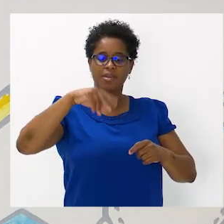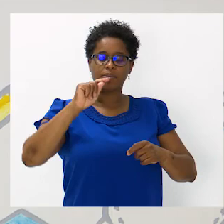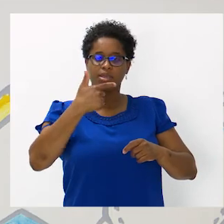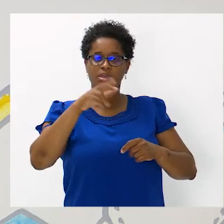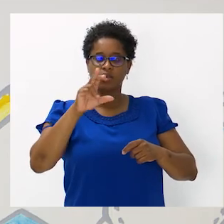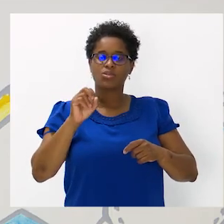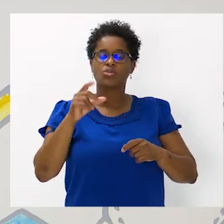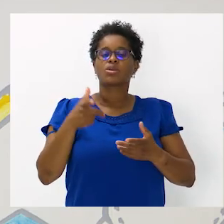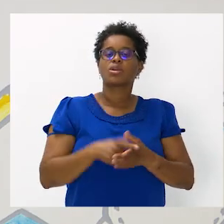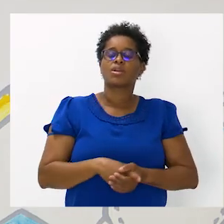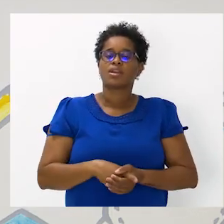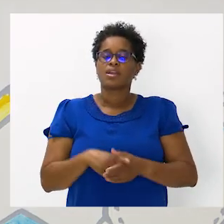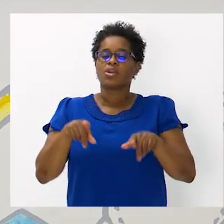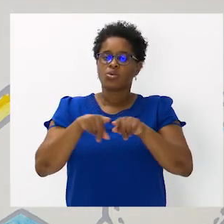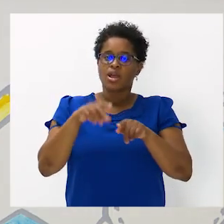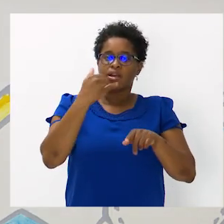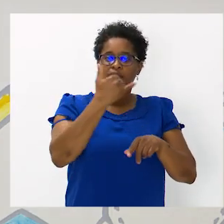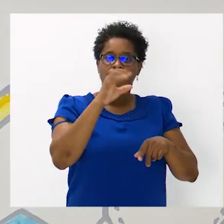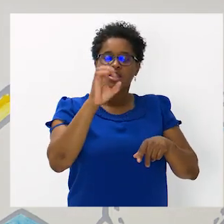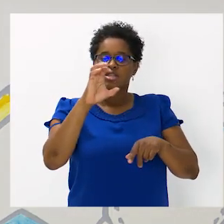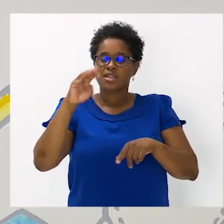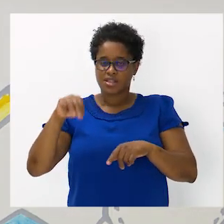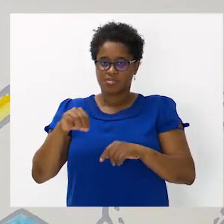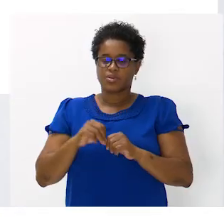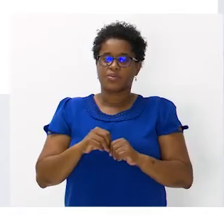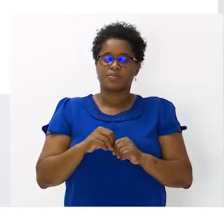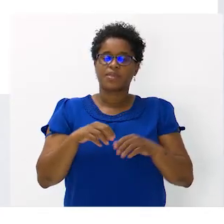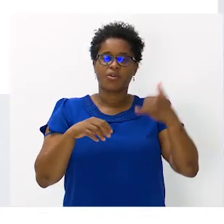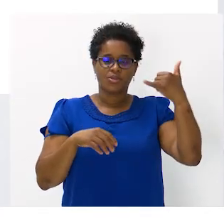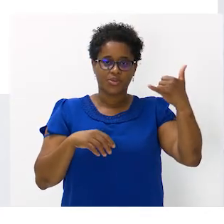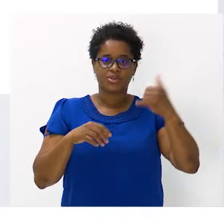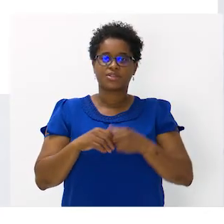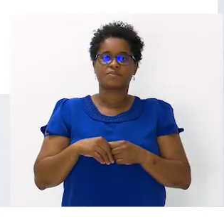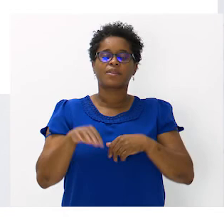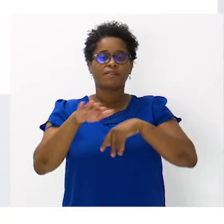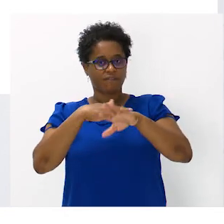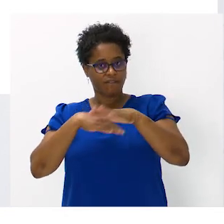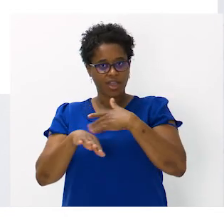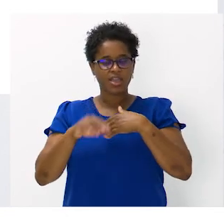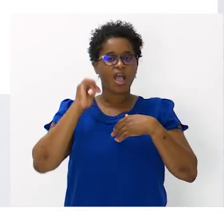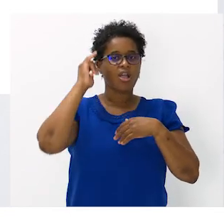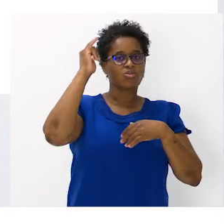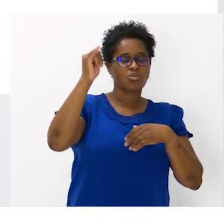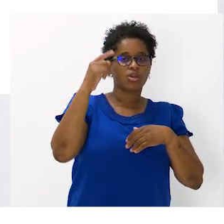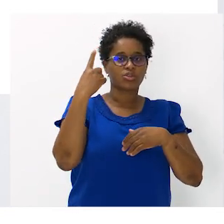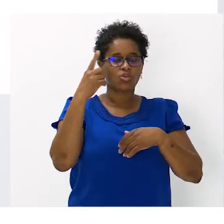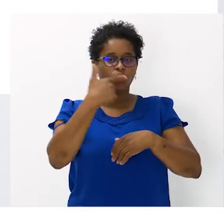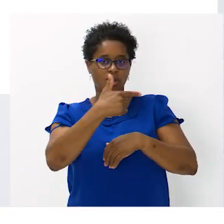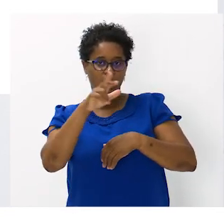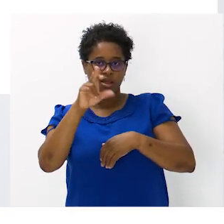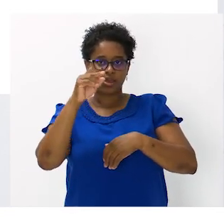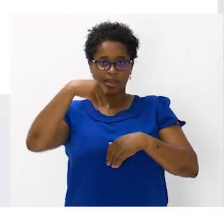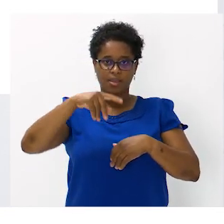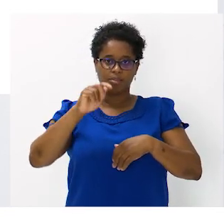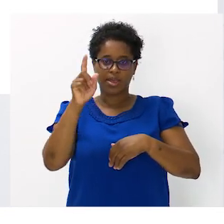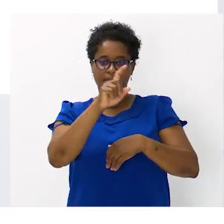bem. Diâmetro igual a 20 centímetros. 2. Determina a altura de um